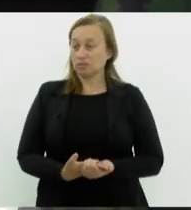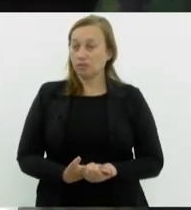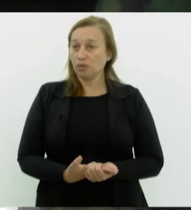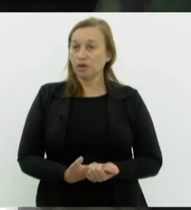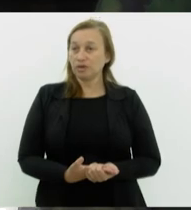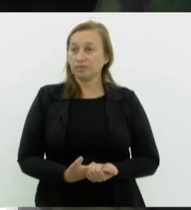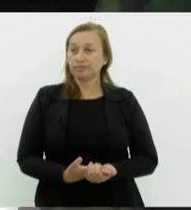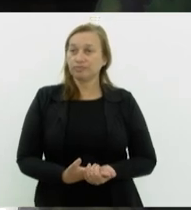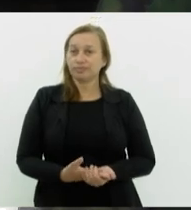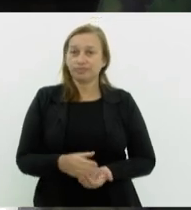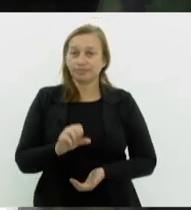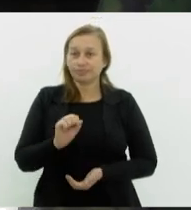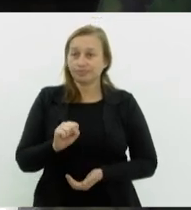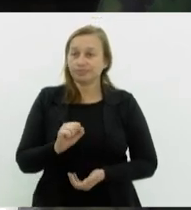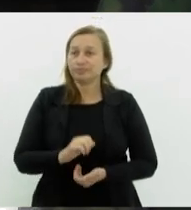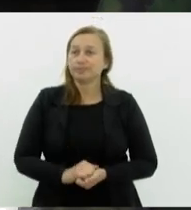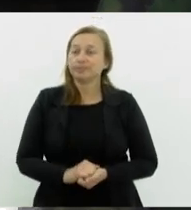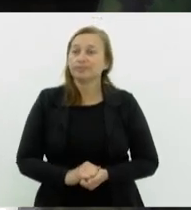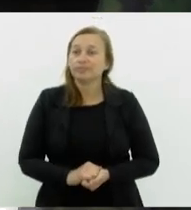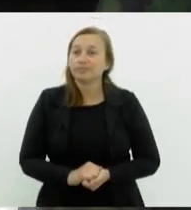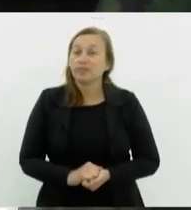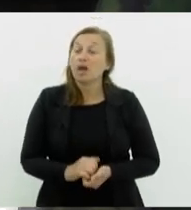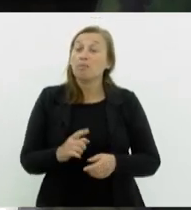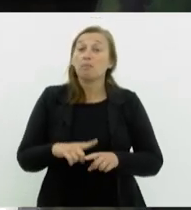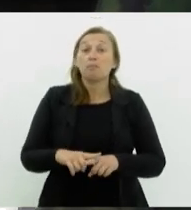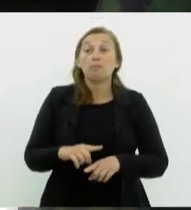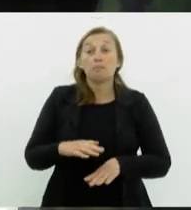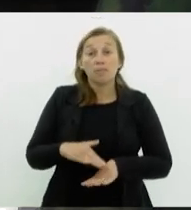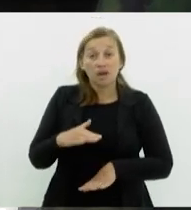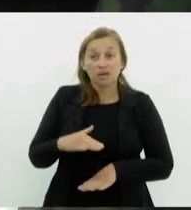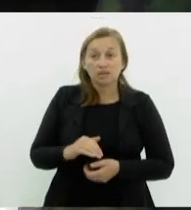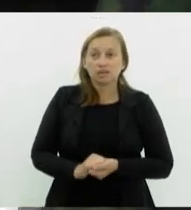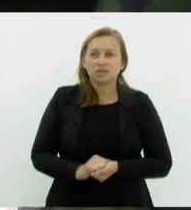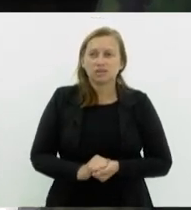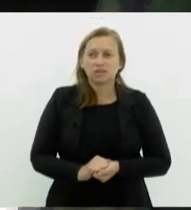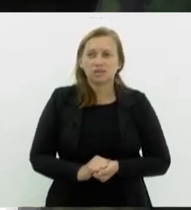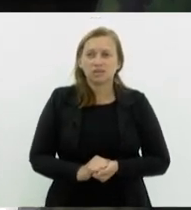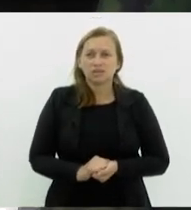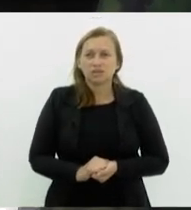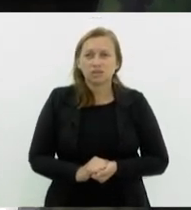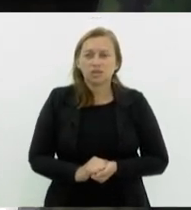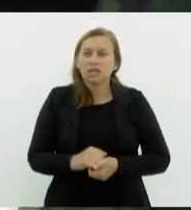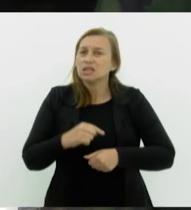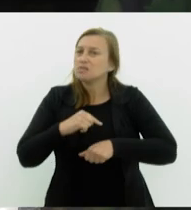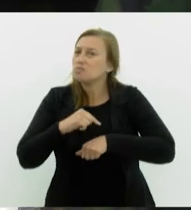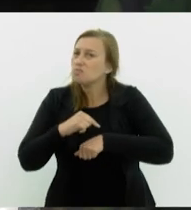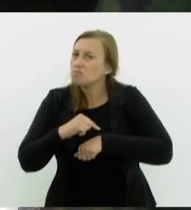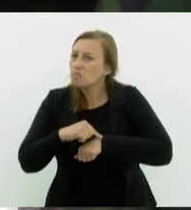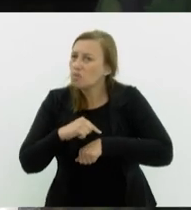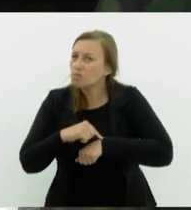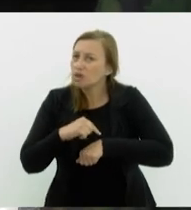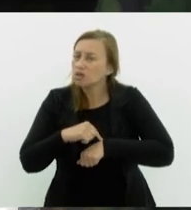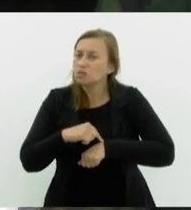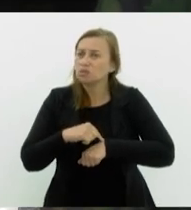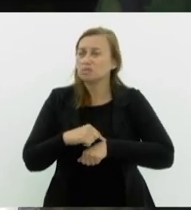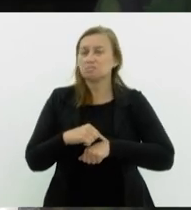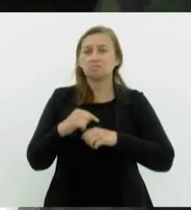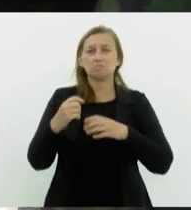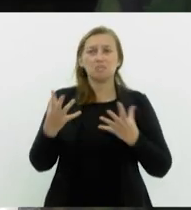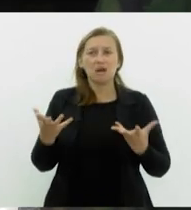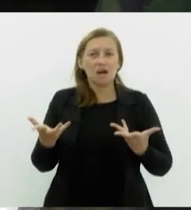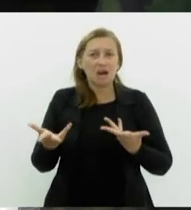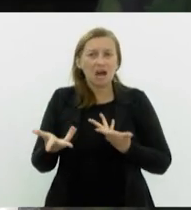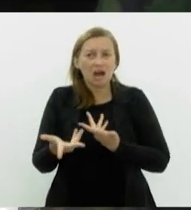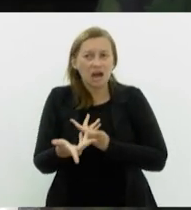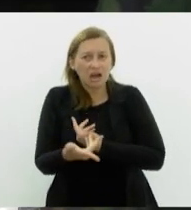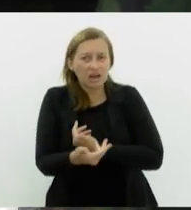algo for dito a mais sobre esse momento glorioso, um momento de